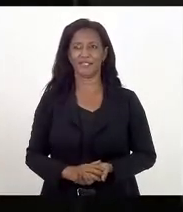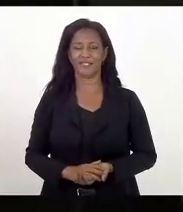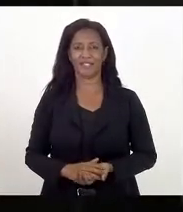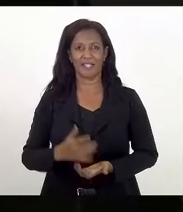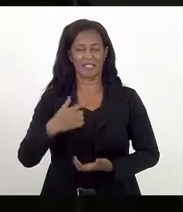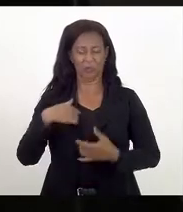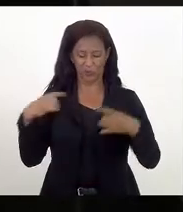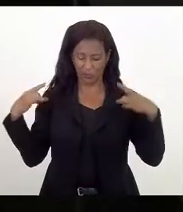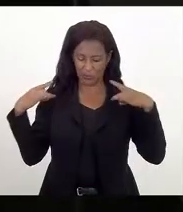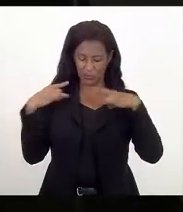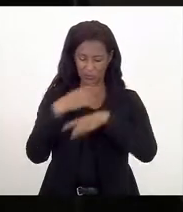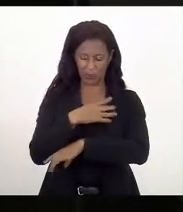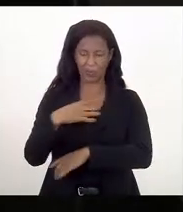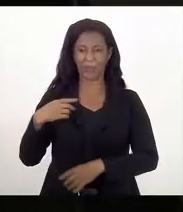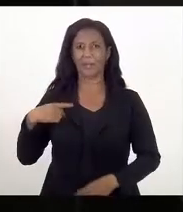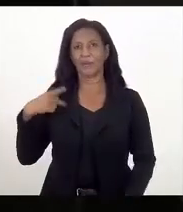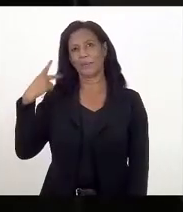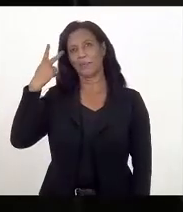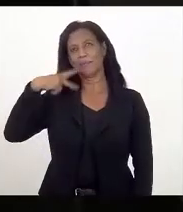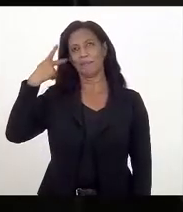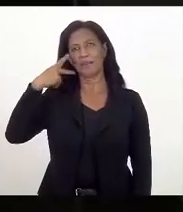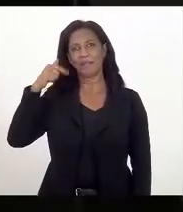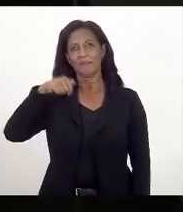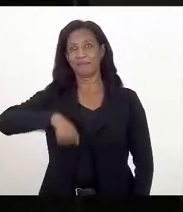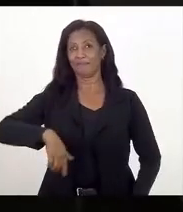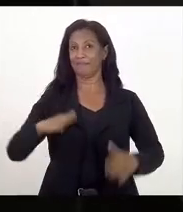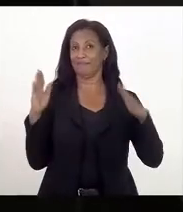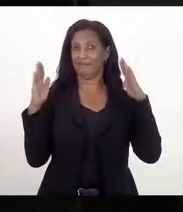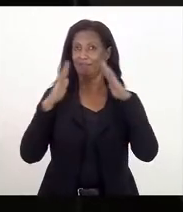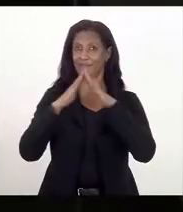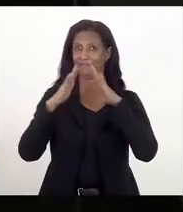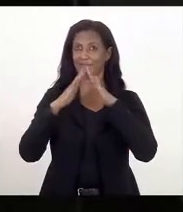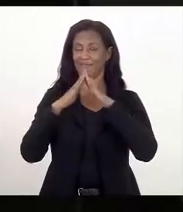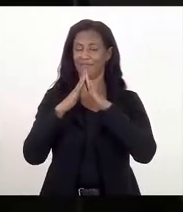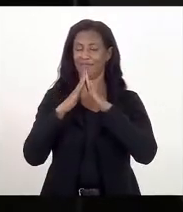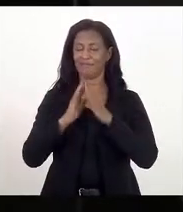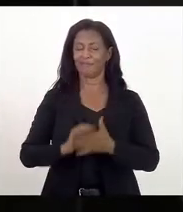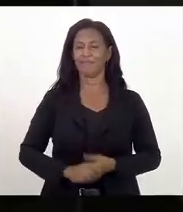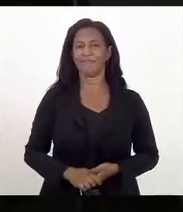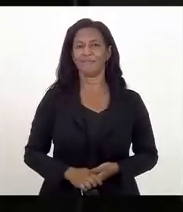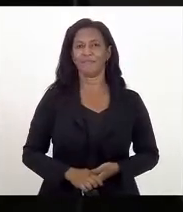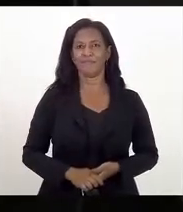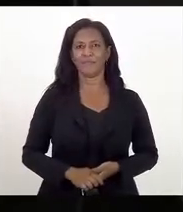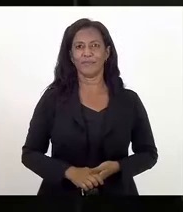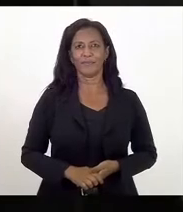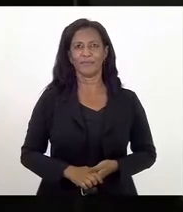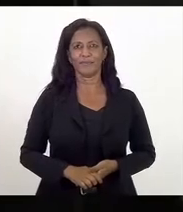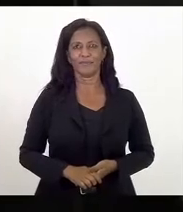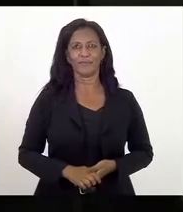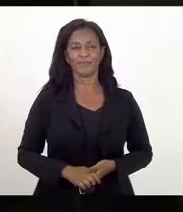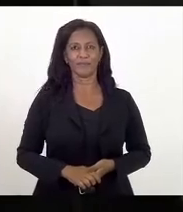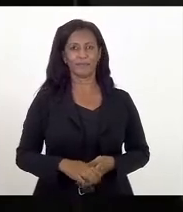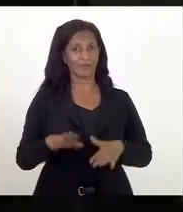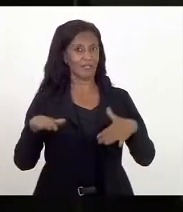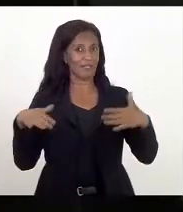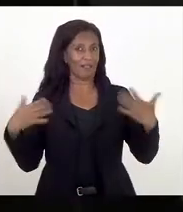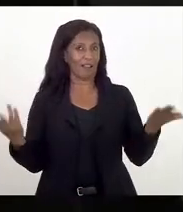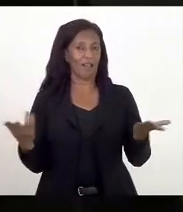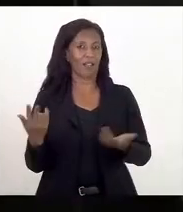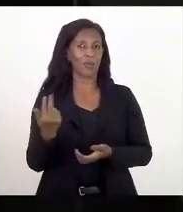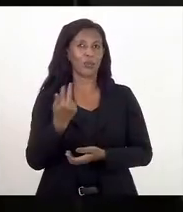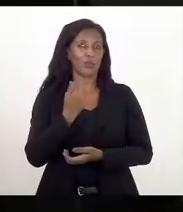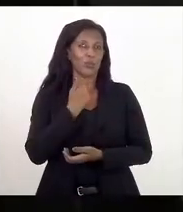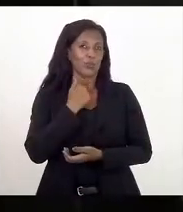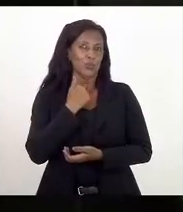parlamentar a essa instituição. claro que não podia deixar